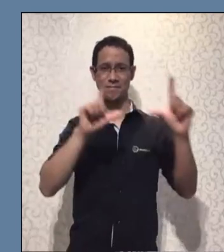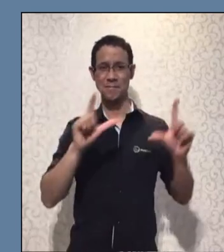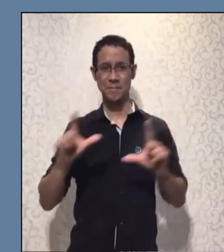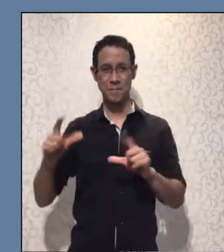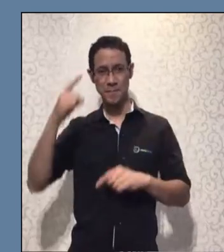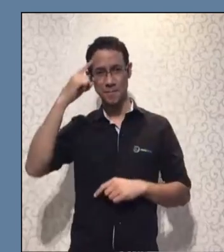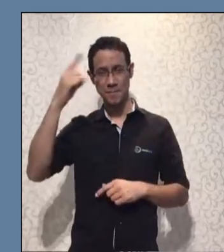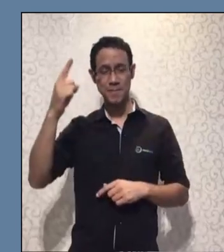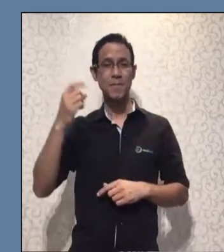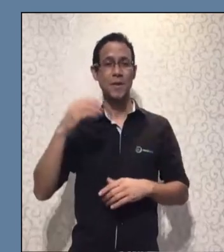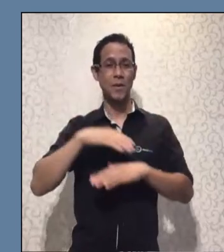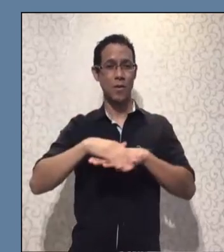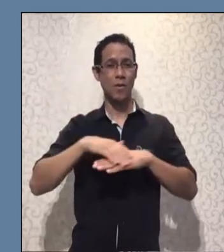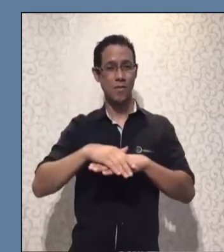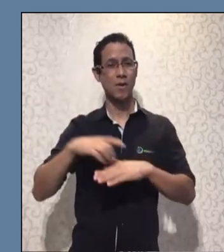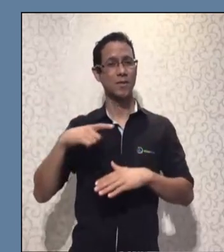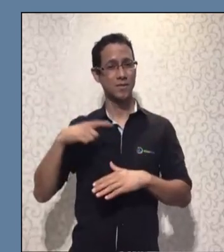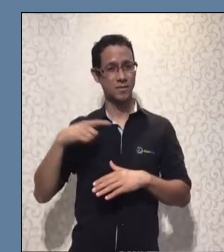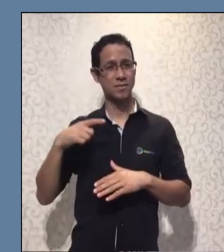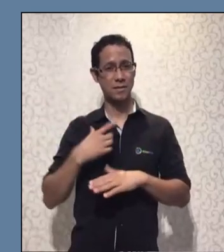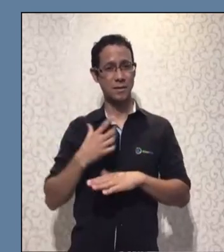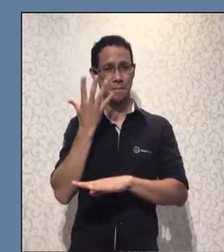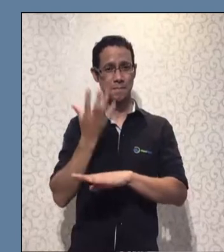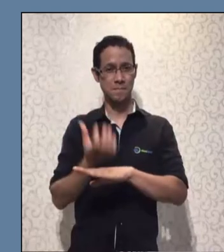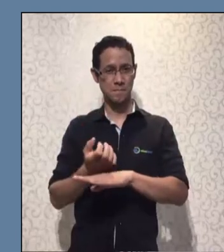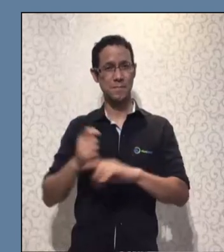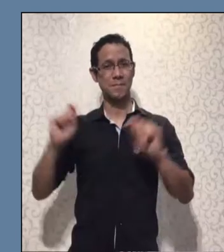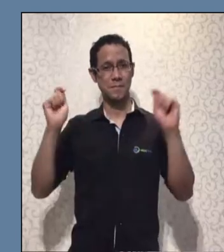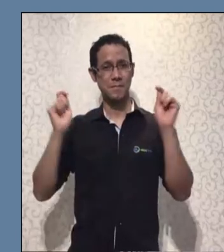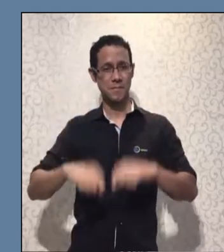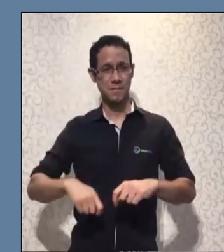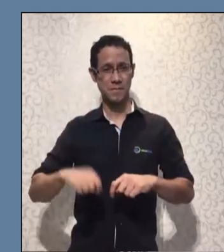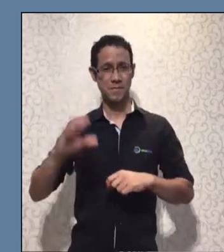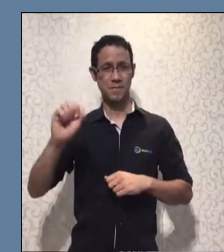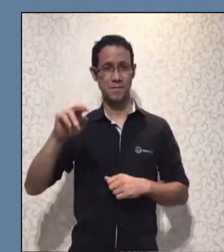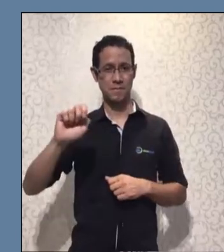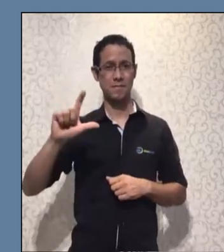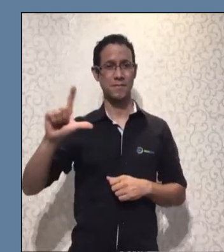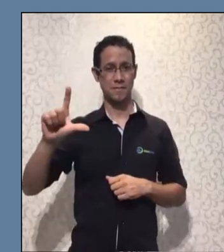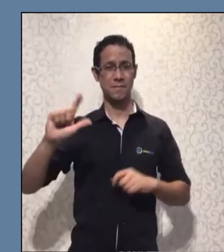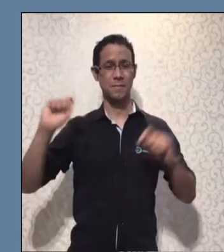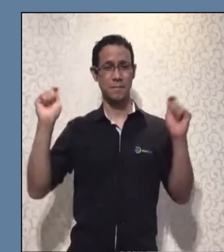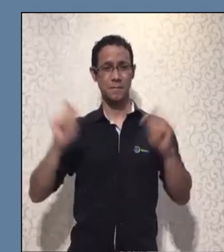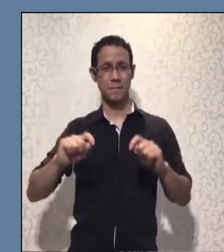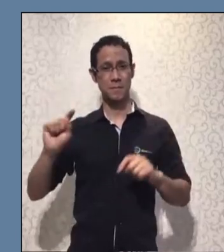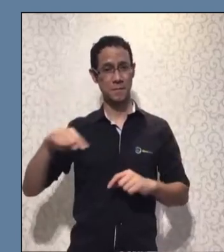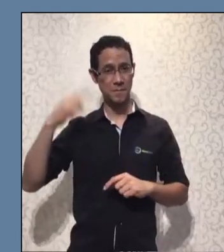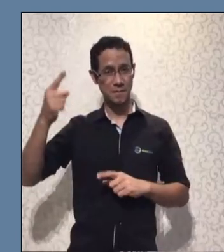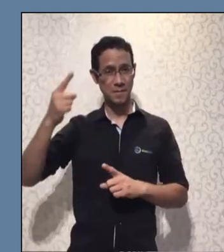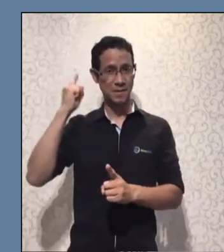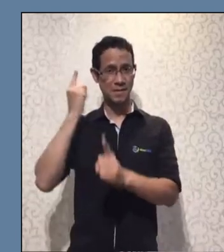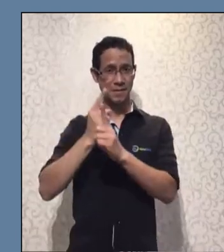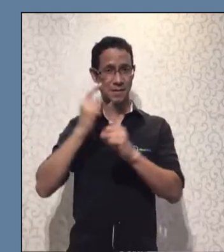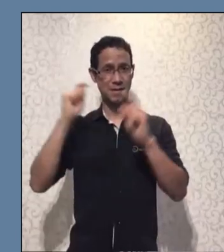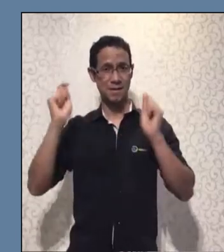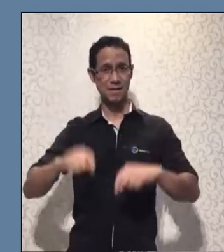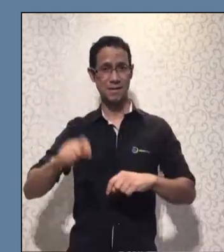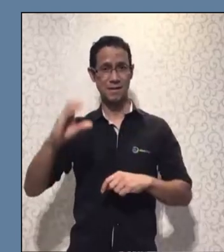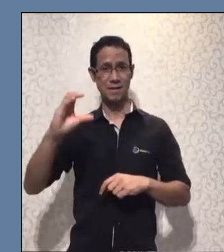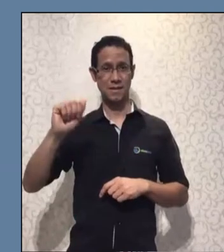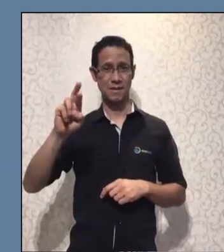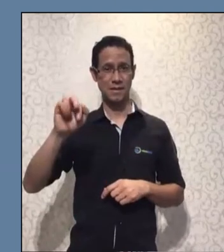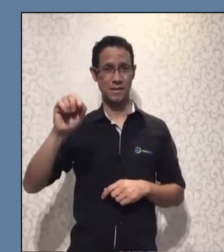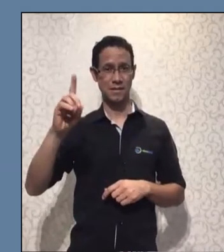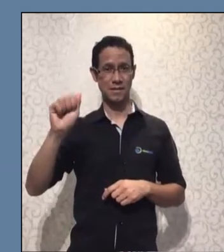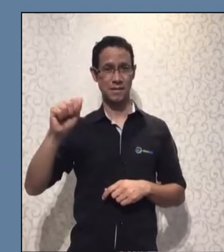essa conversa permanecerá gravada e disponível em nosso canal e convidamos para o próximo encontro Cabra da Peste, os sertões